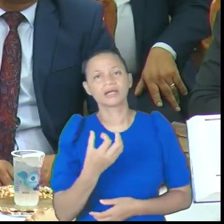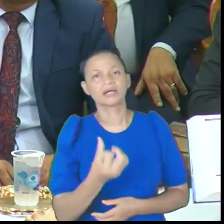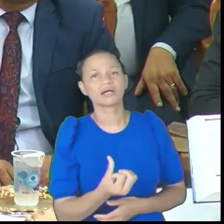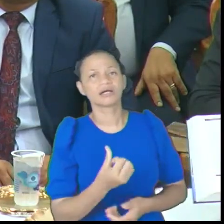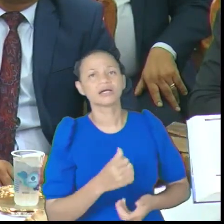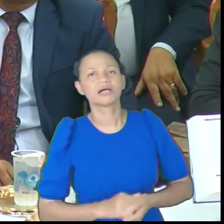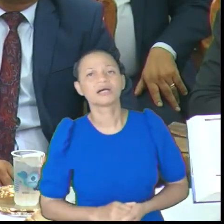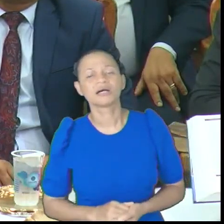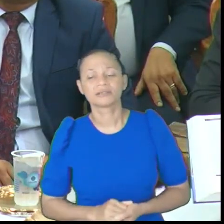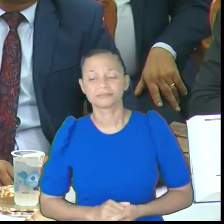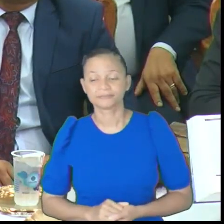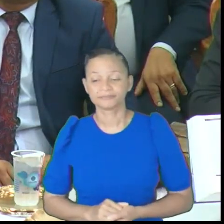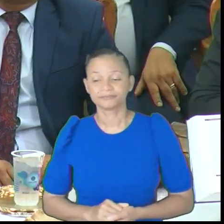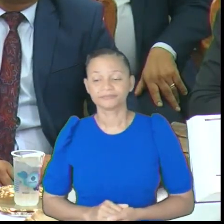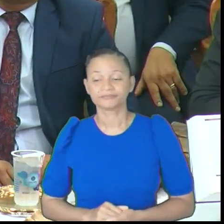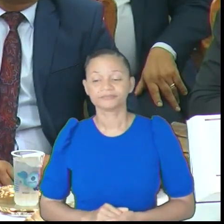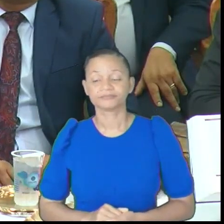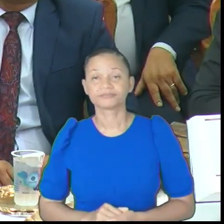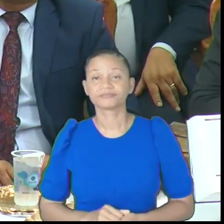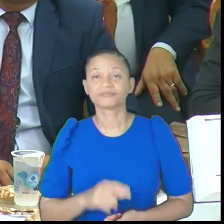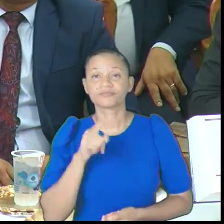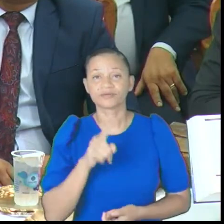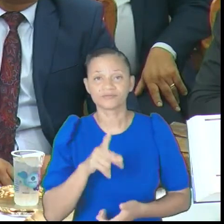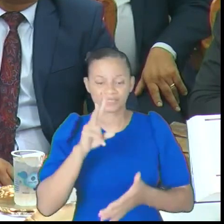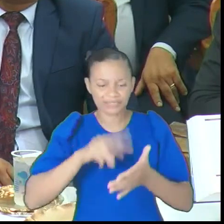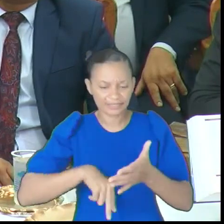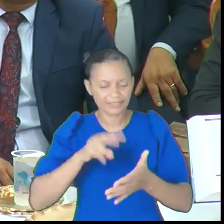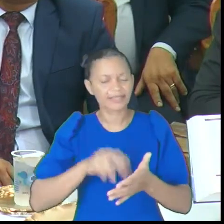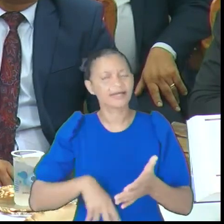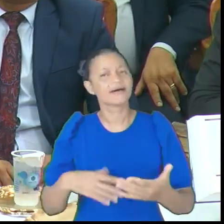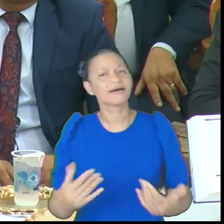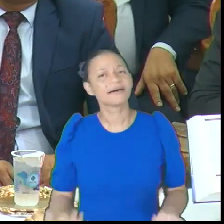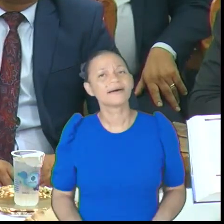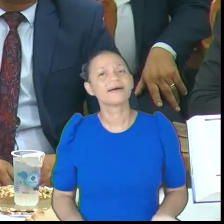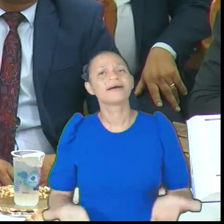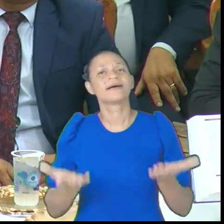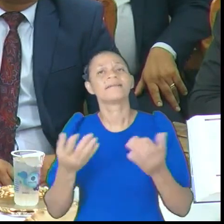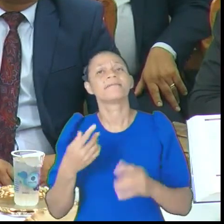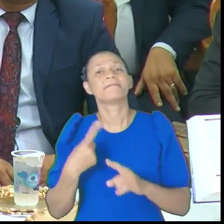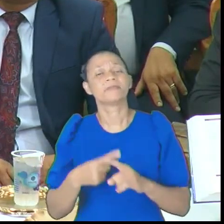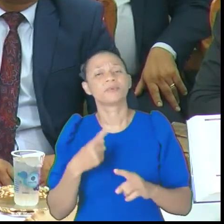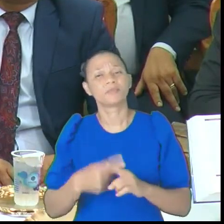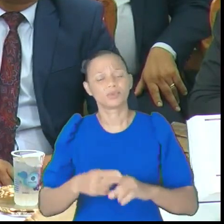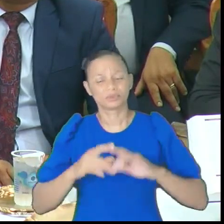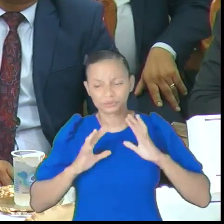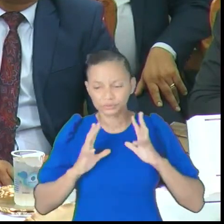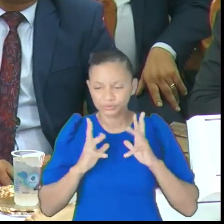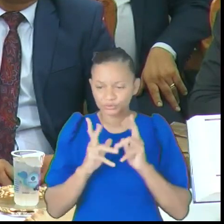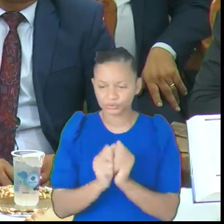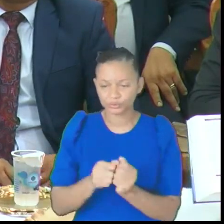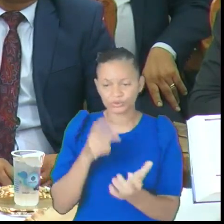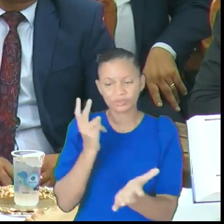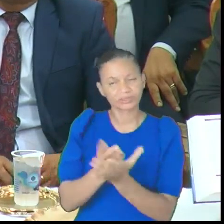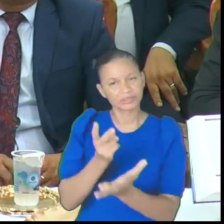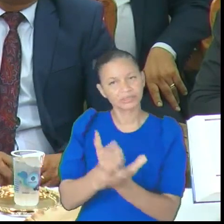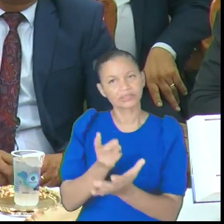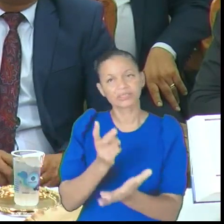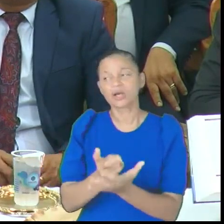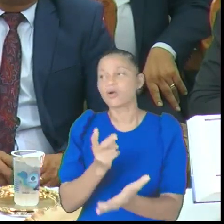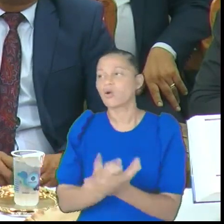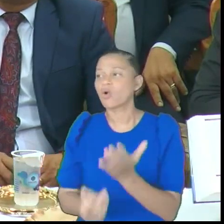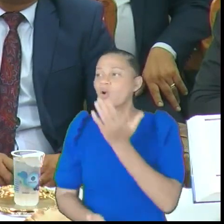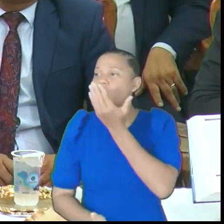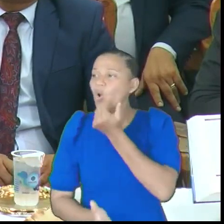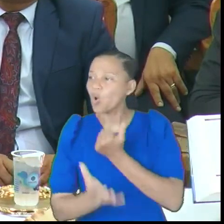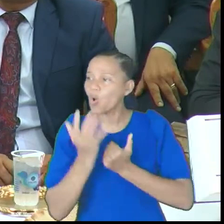é tremendo. Vocês leram bem alto, porque todas as vezes que comerdes este